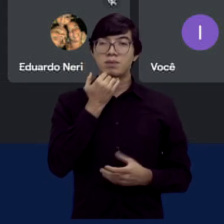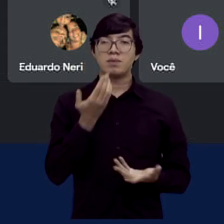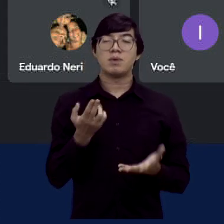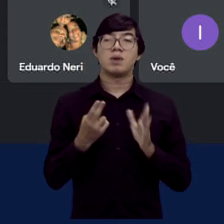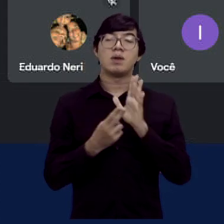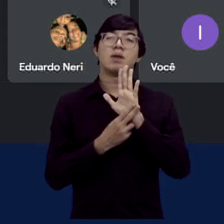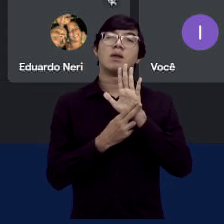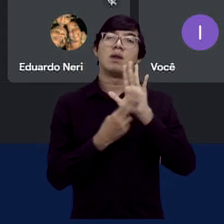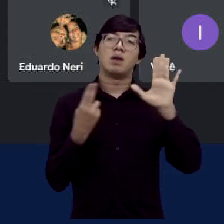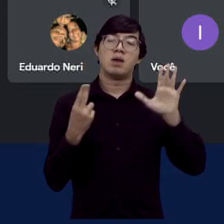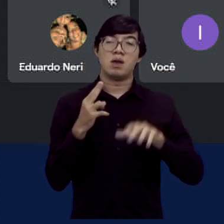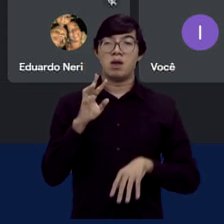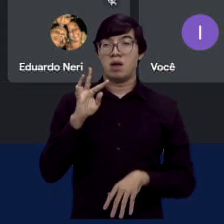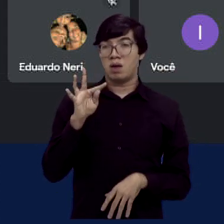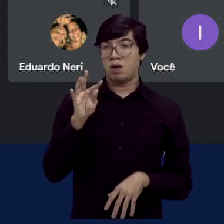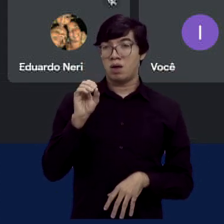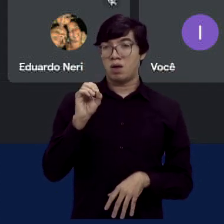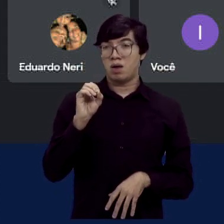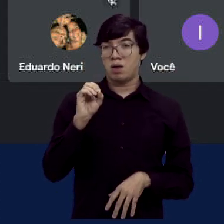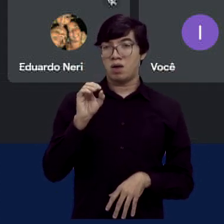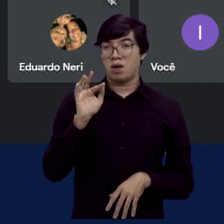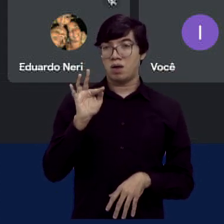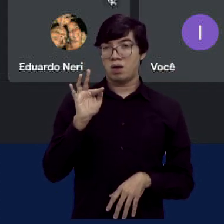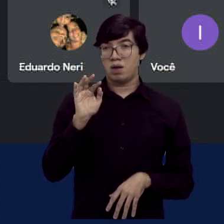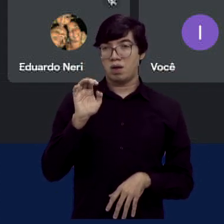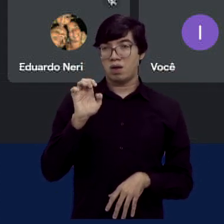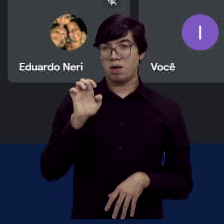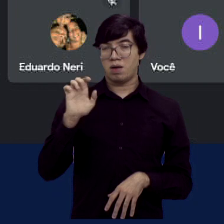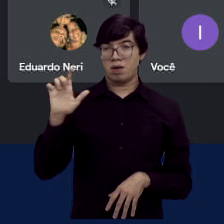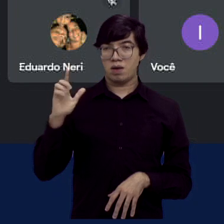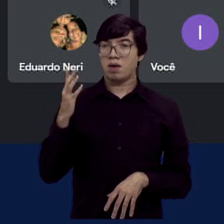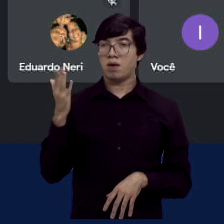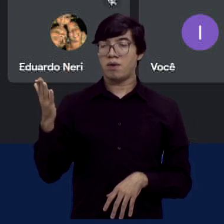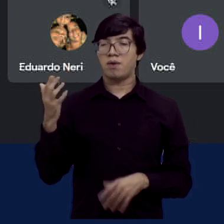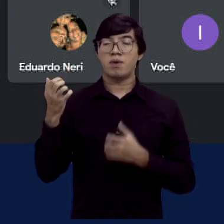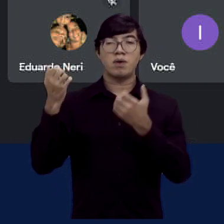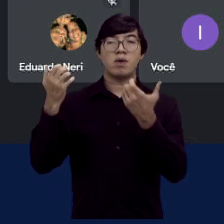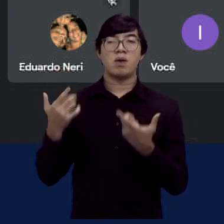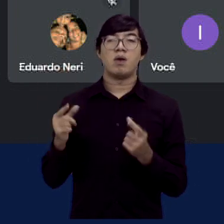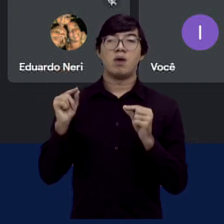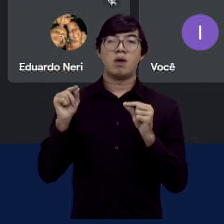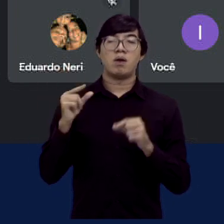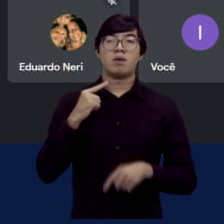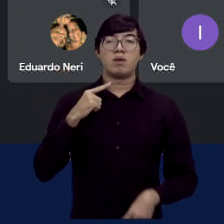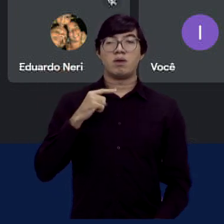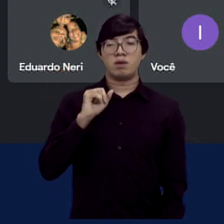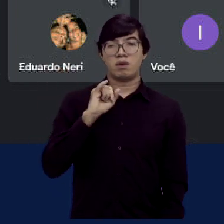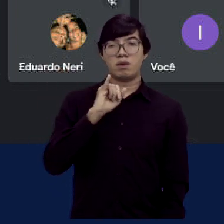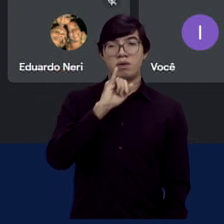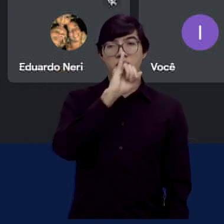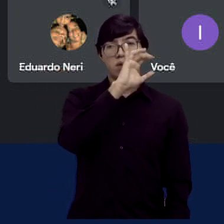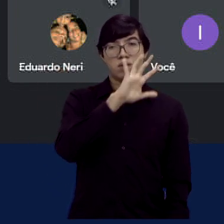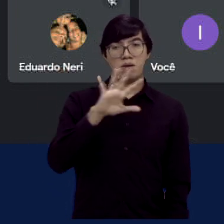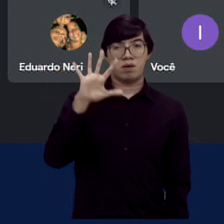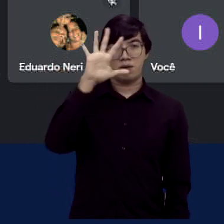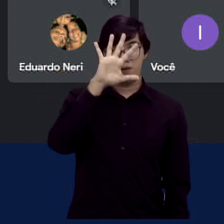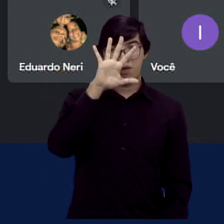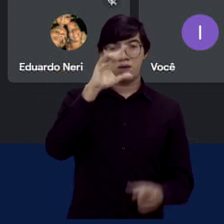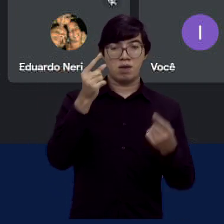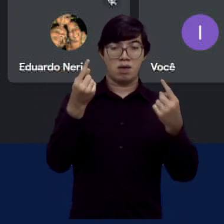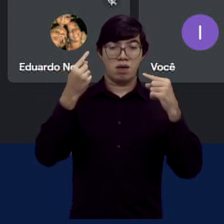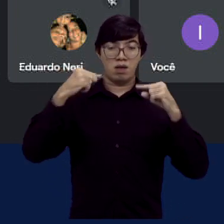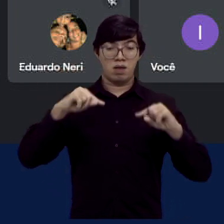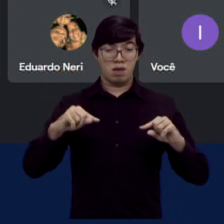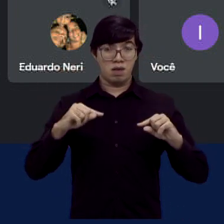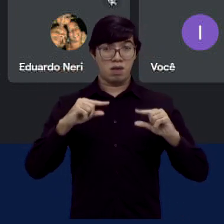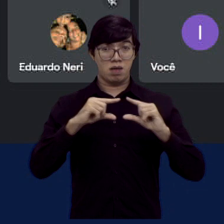que ele fazia? Ele tinha uma imagem, certo? E embaixo ele tinha um texto. muitas vezes até um texto de fala, assemelhando